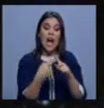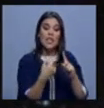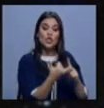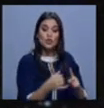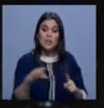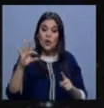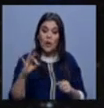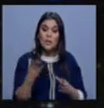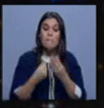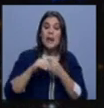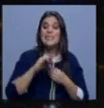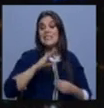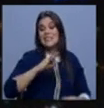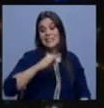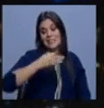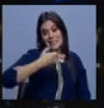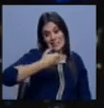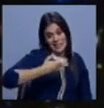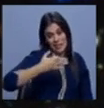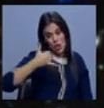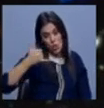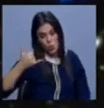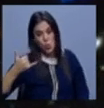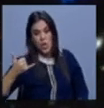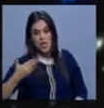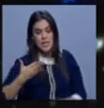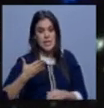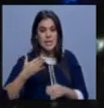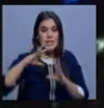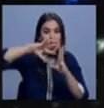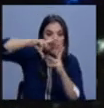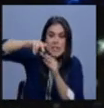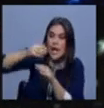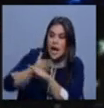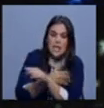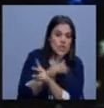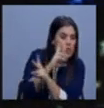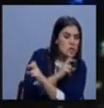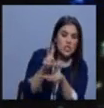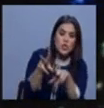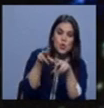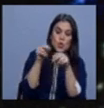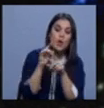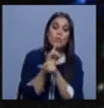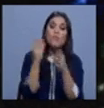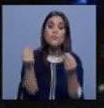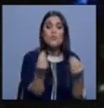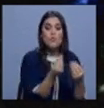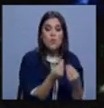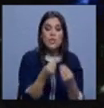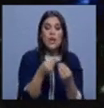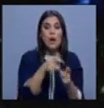72 galáxias nunca antes que tinham sido identificadas. E muitas delas são galáxias que os